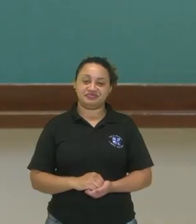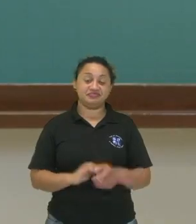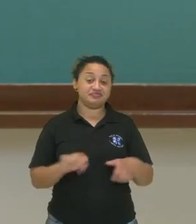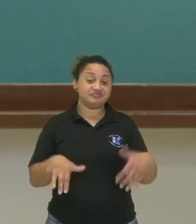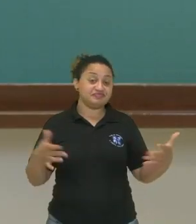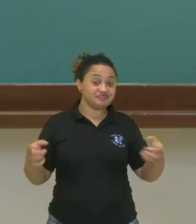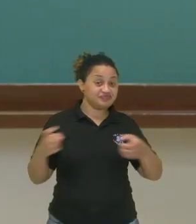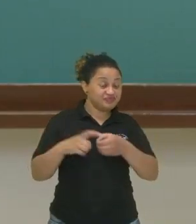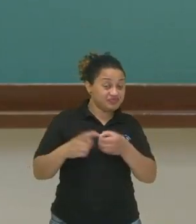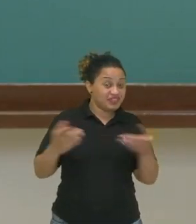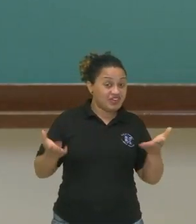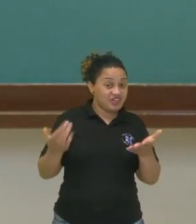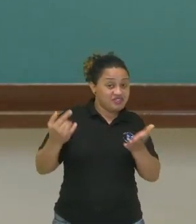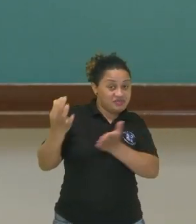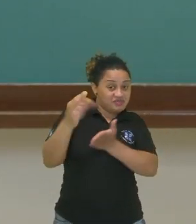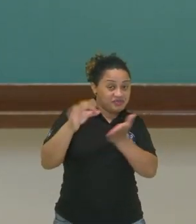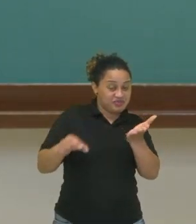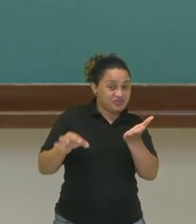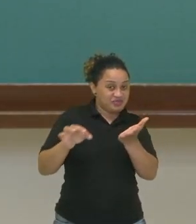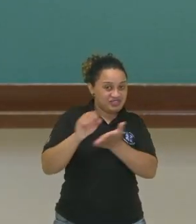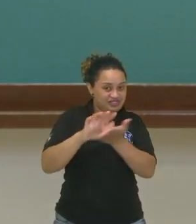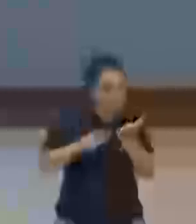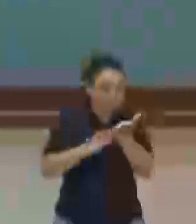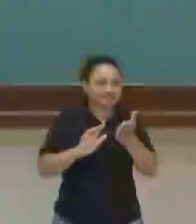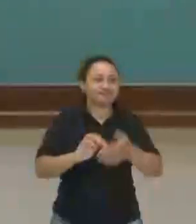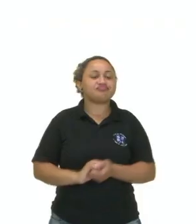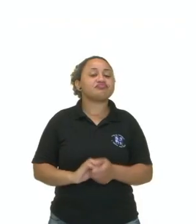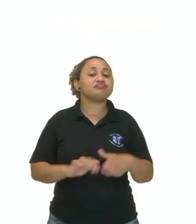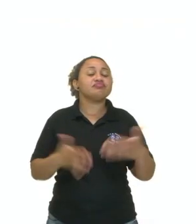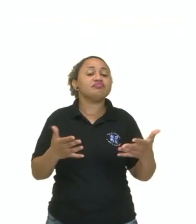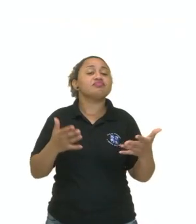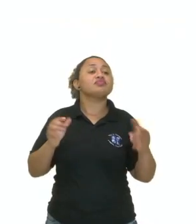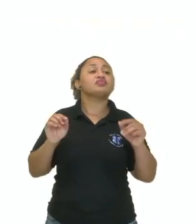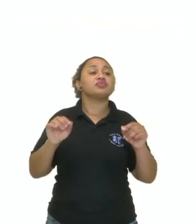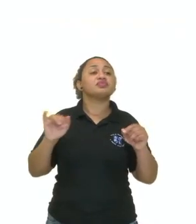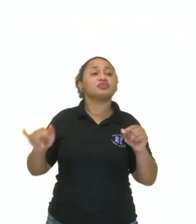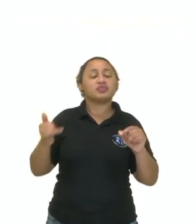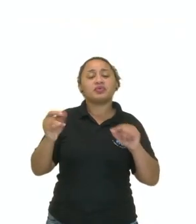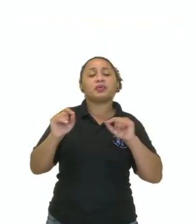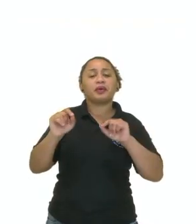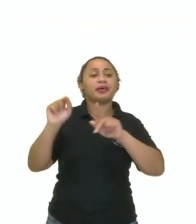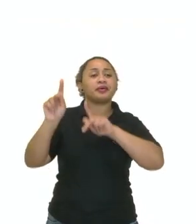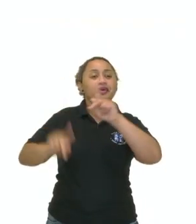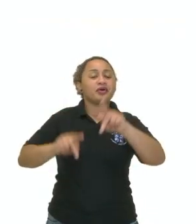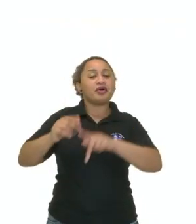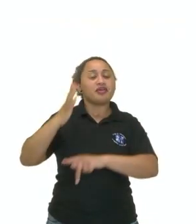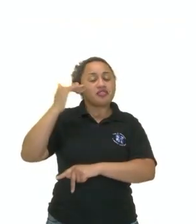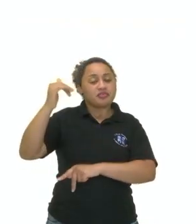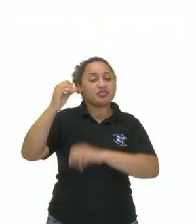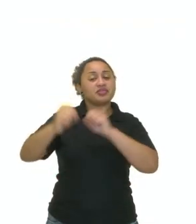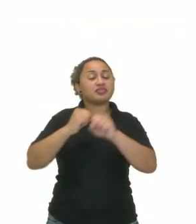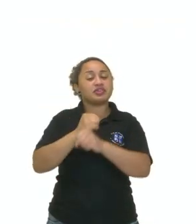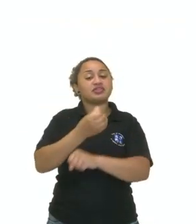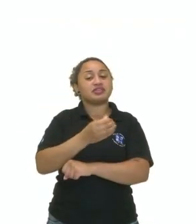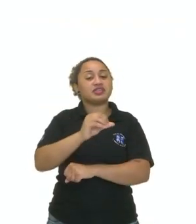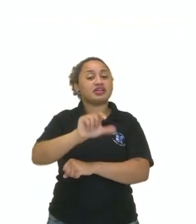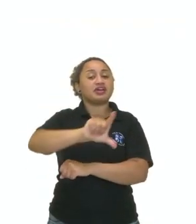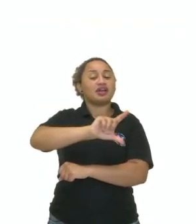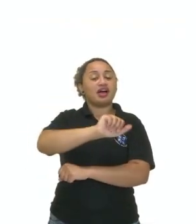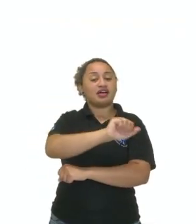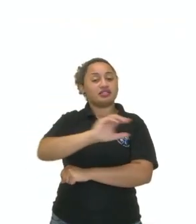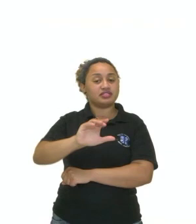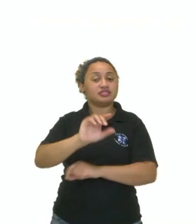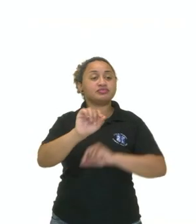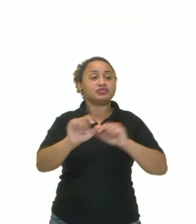Voltei! Bora lá com o Jéssica, junto com o professor Roberto. Aproveitando da sua enorme popularidade em 60 a.C., Júlio